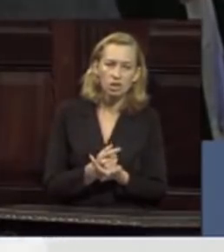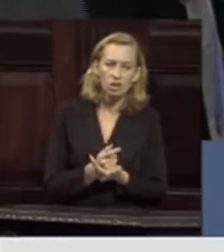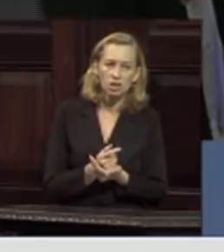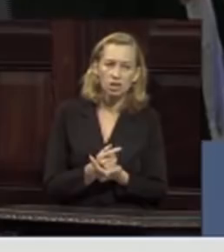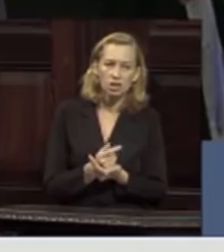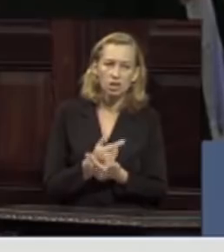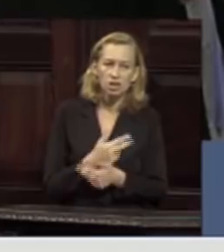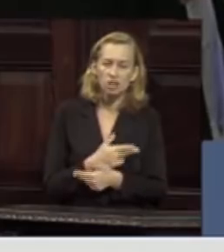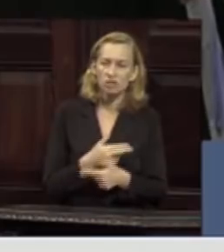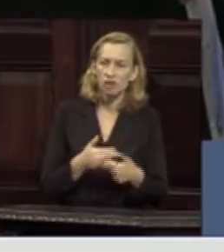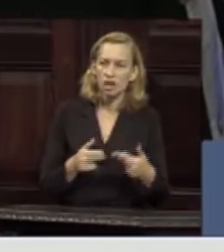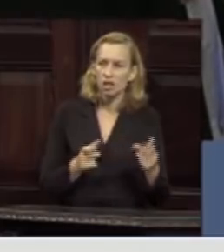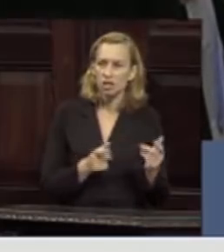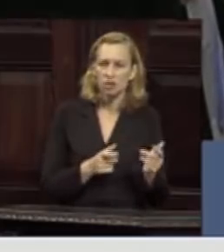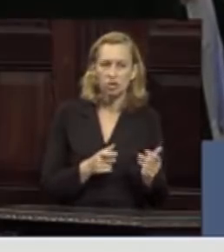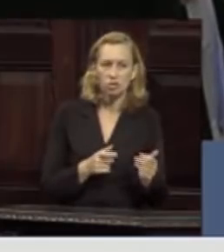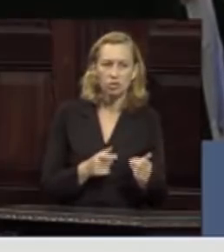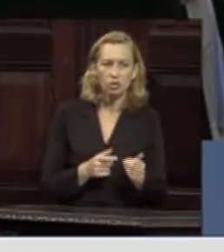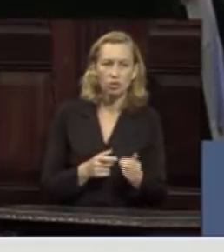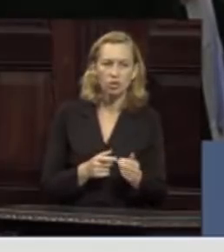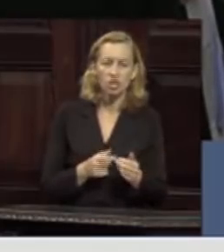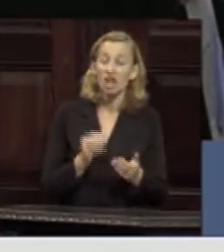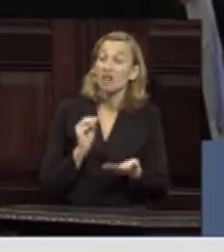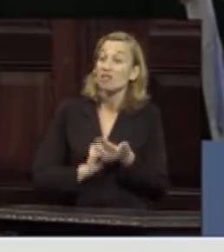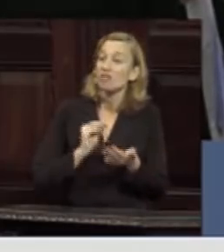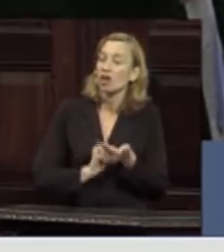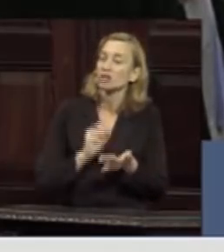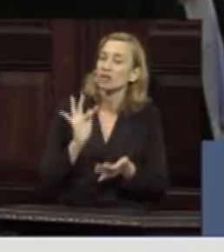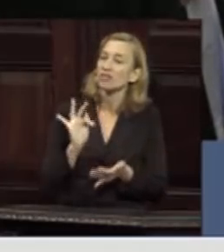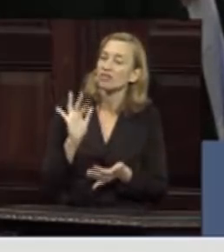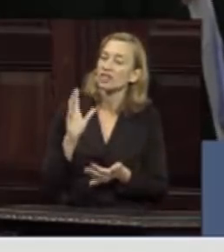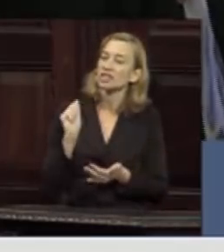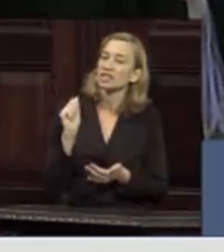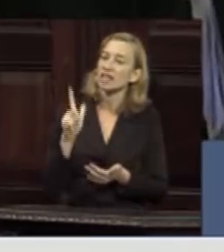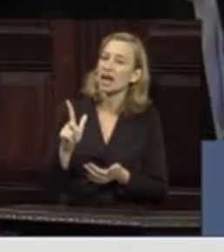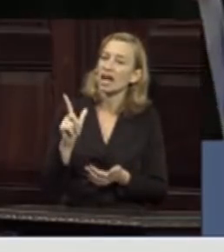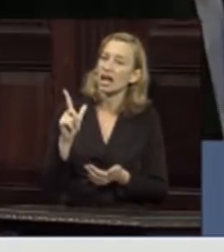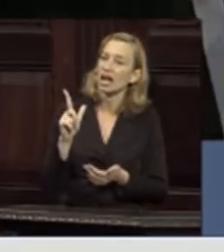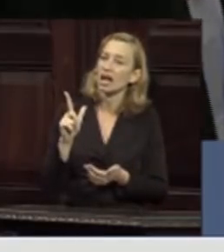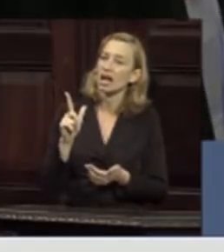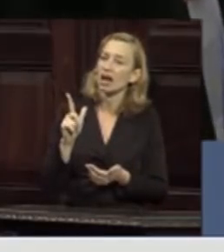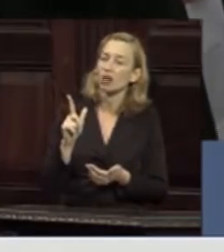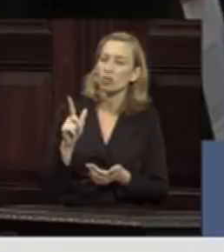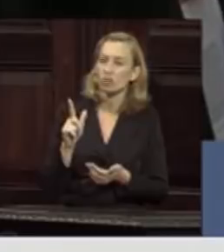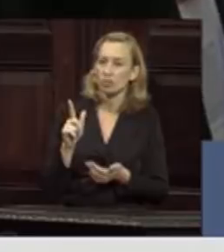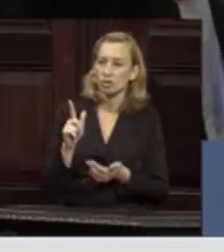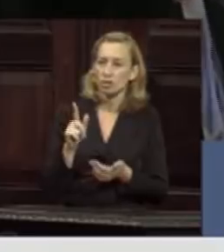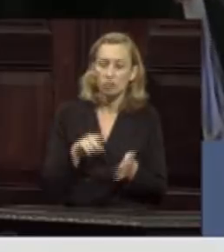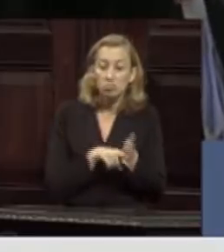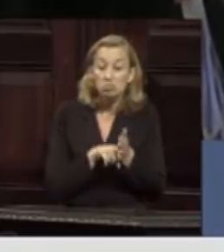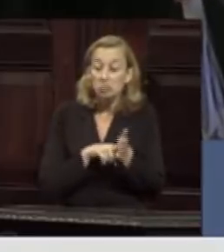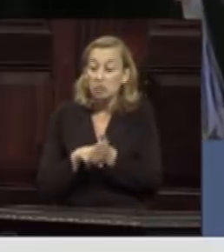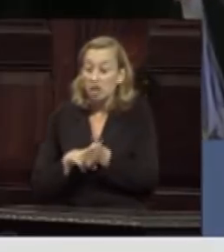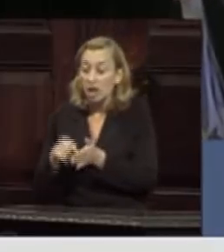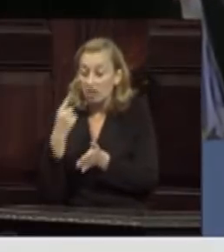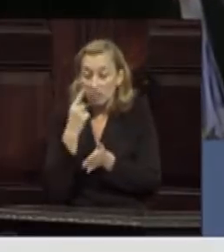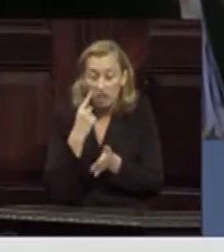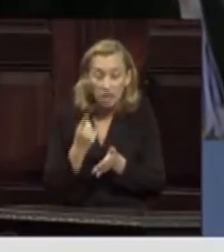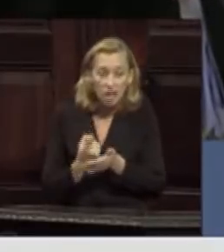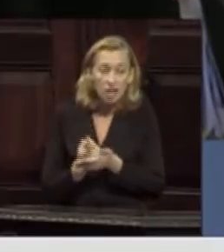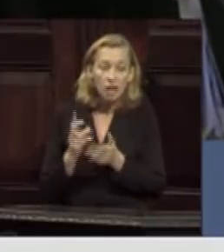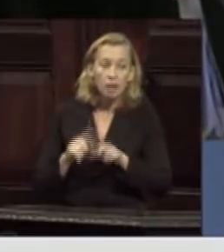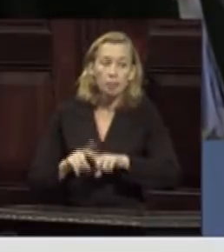de poupar tempo da fiscalização, vai aumentar o poder da nossa fiscalização. Mas a